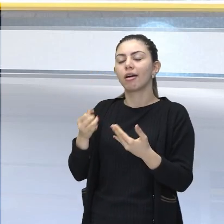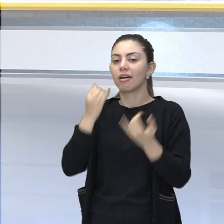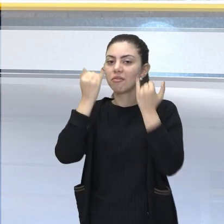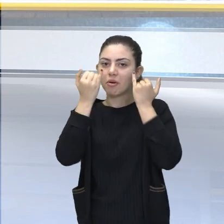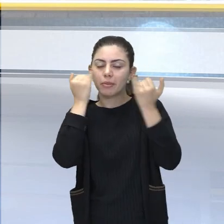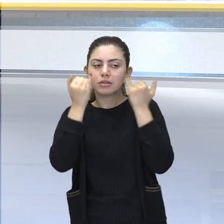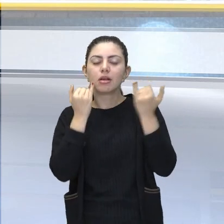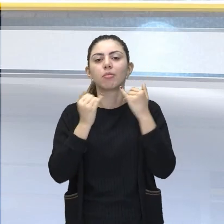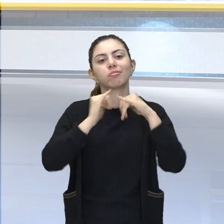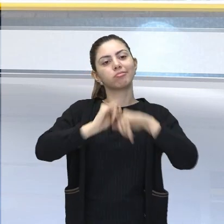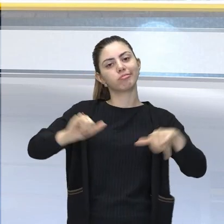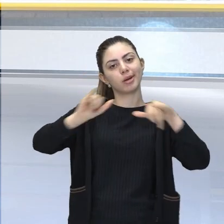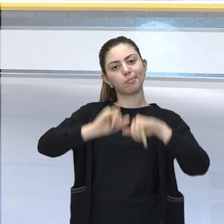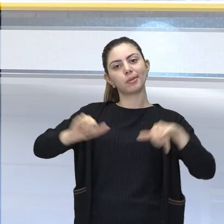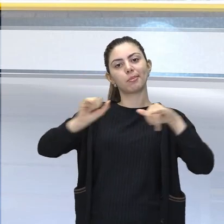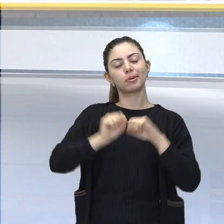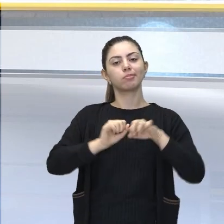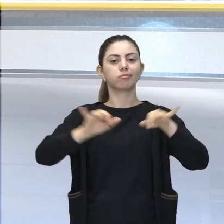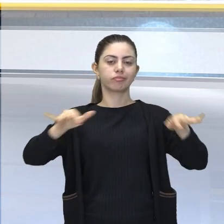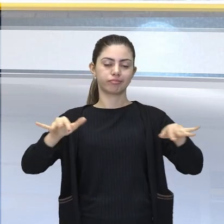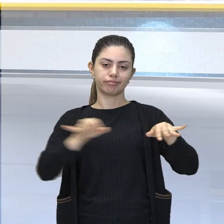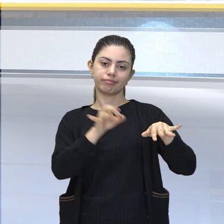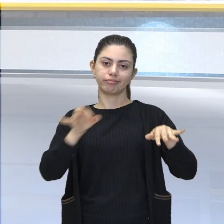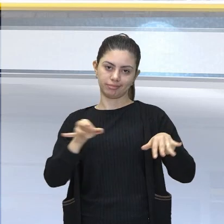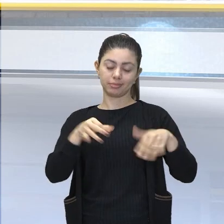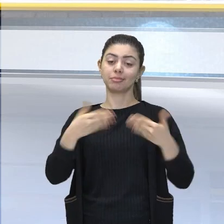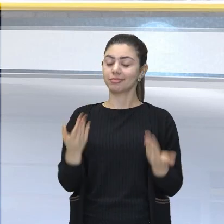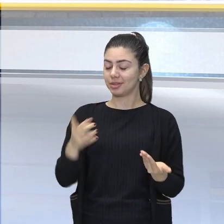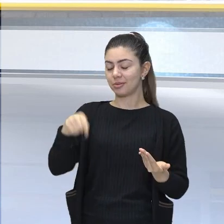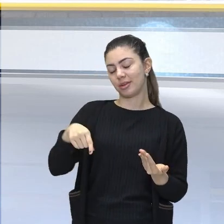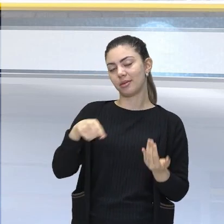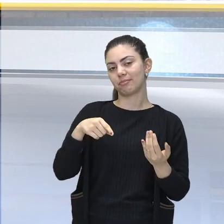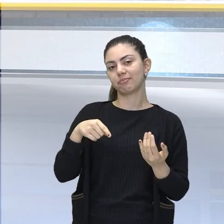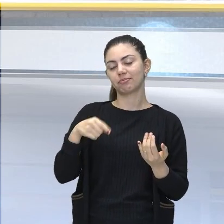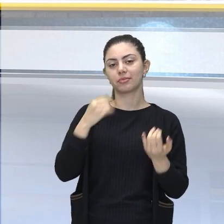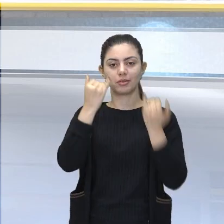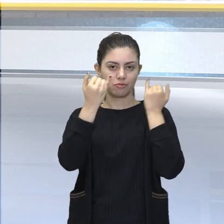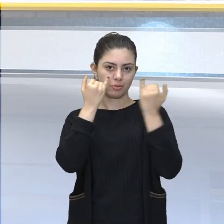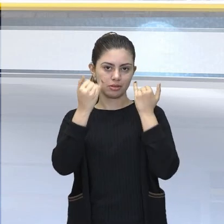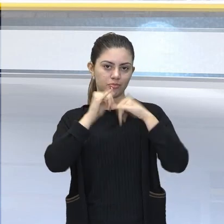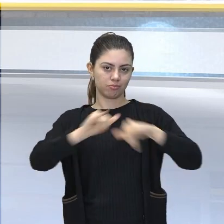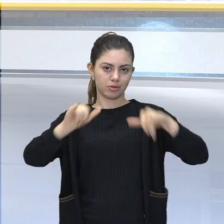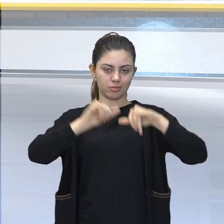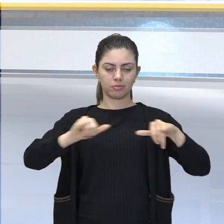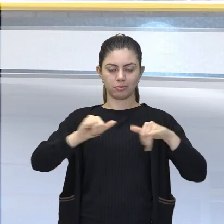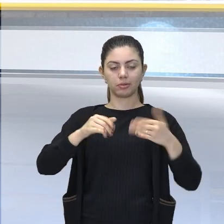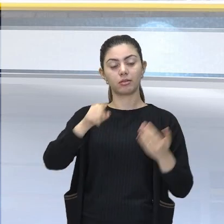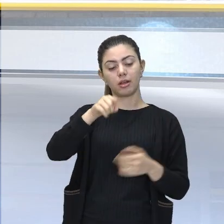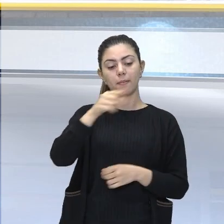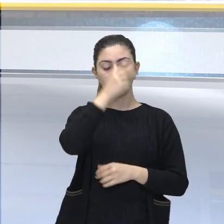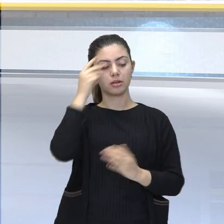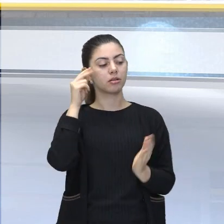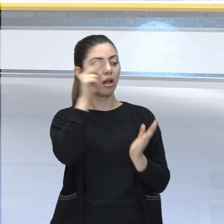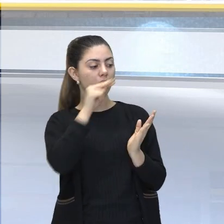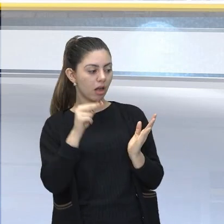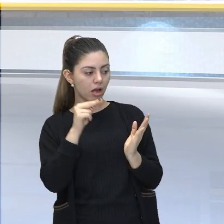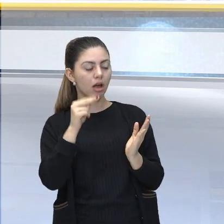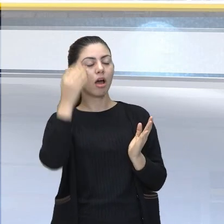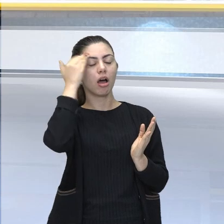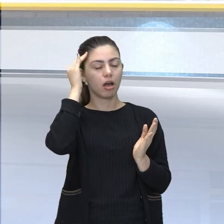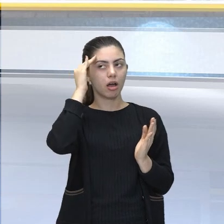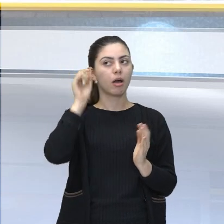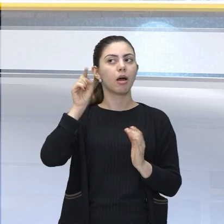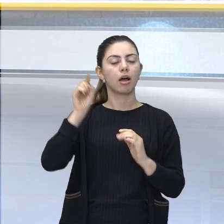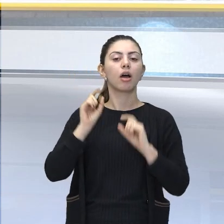daquele acontecimento, daquele fato. Então, é sempre informar, né? Para que o leitor esteja sabendo o que está acontecendo no